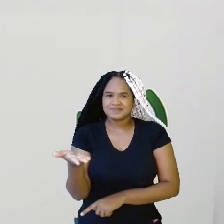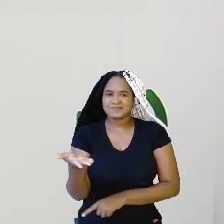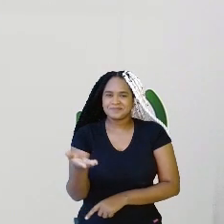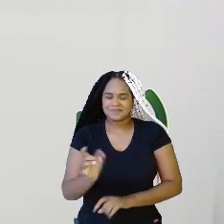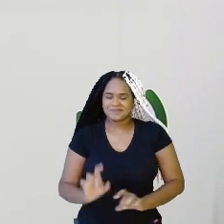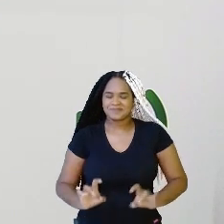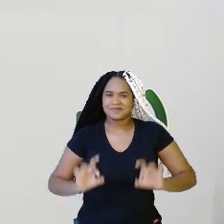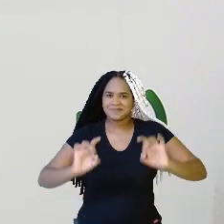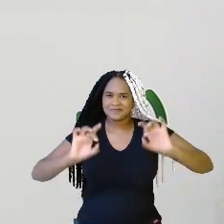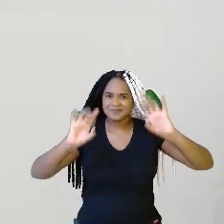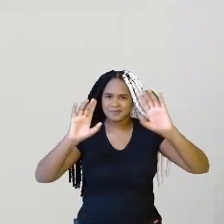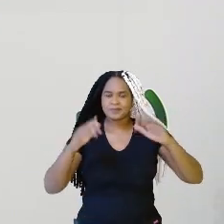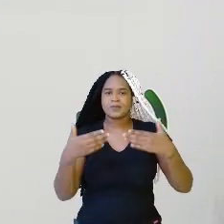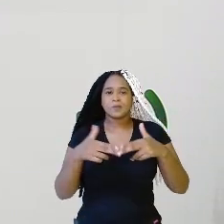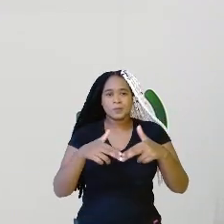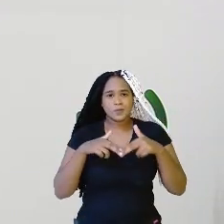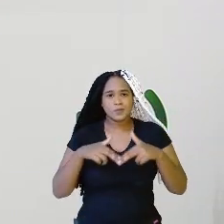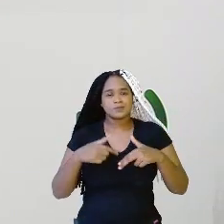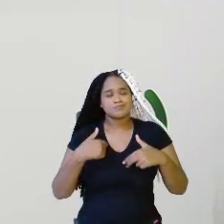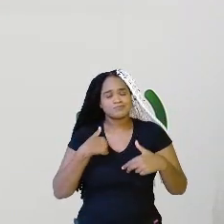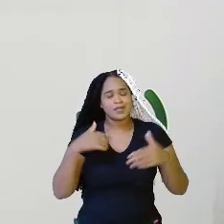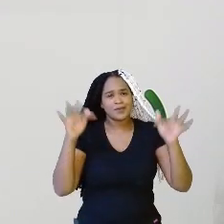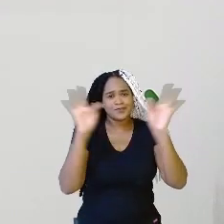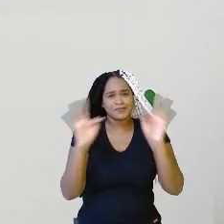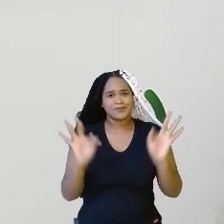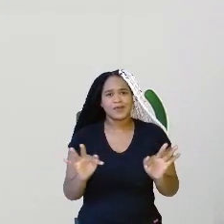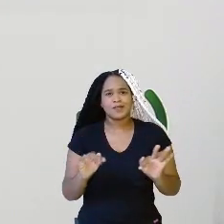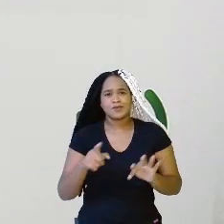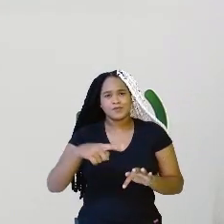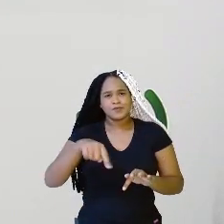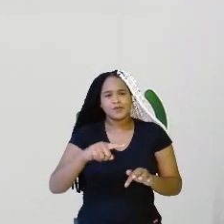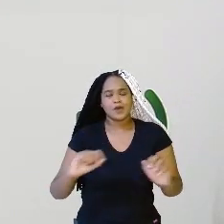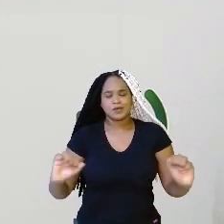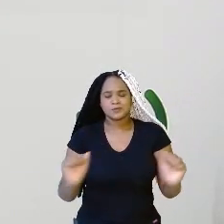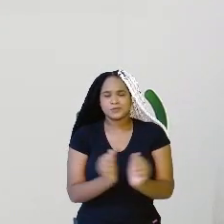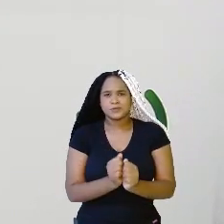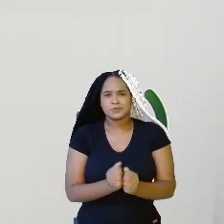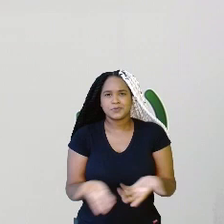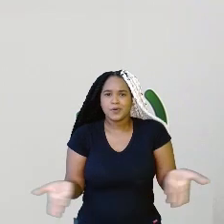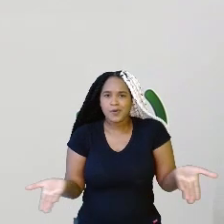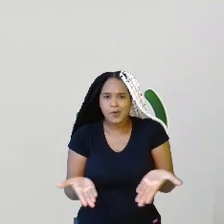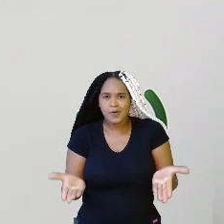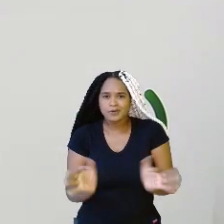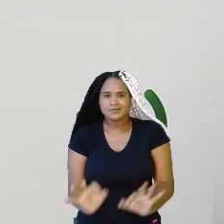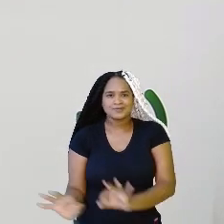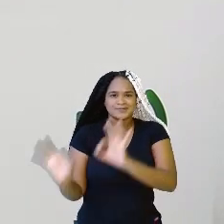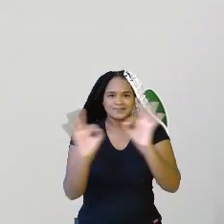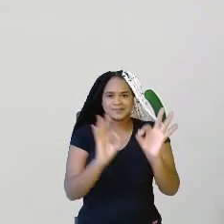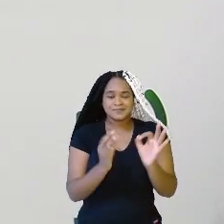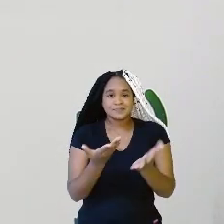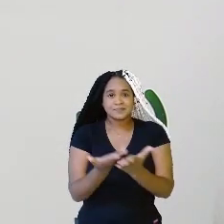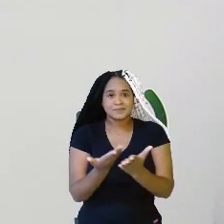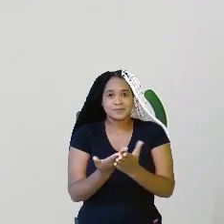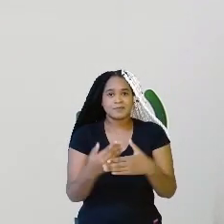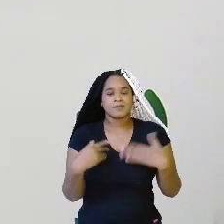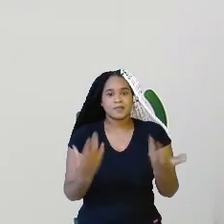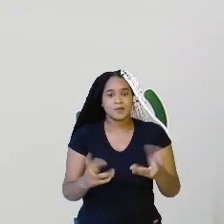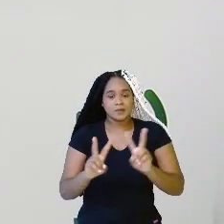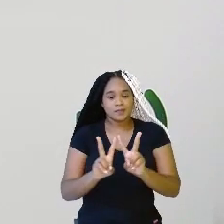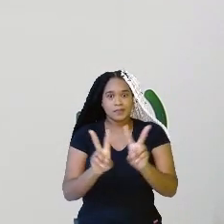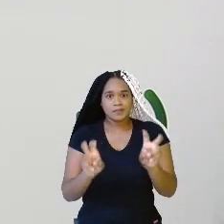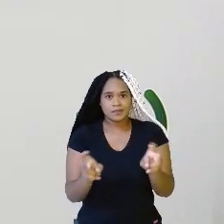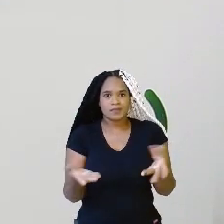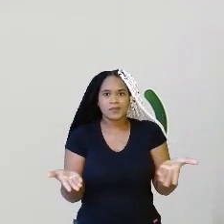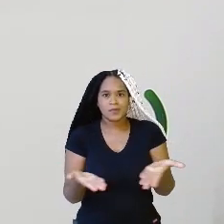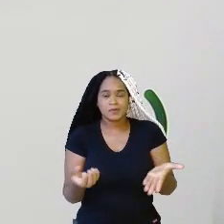muito especial e por isso eu fico muito feliz em ter você aqui conosco hoje, acompanhando a nossa aula. O tema da nossa aula de hoje,